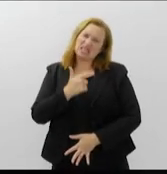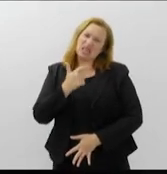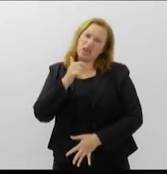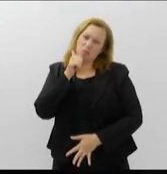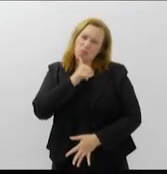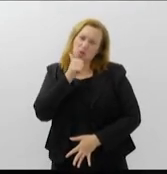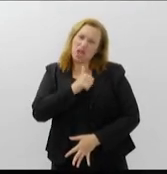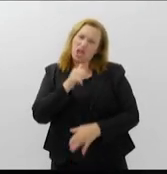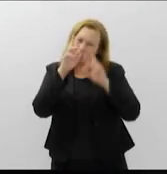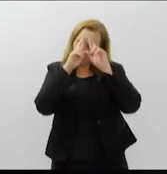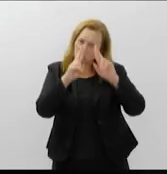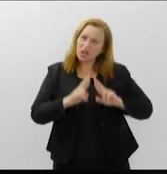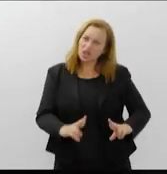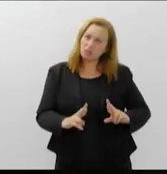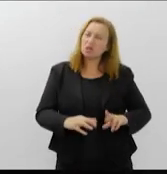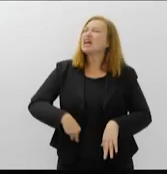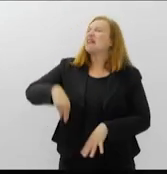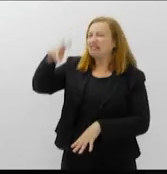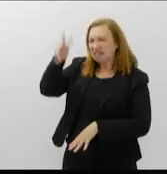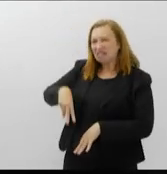com toda a vênia e respeito ao que ele se acha ser.